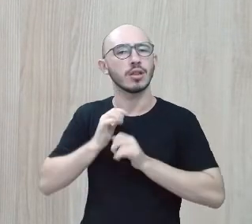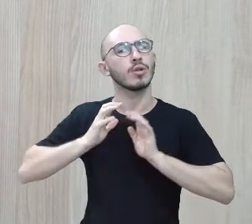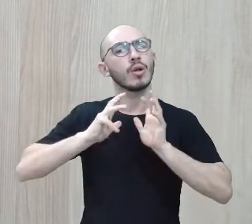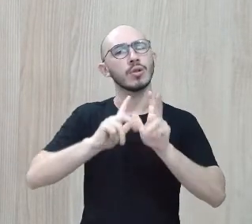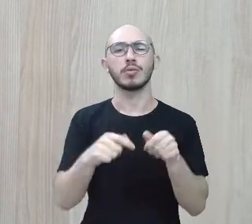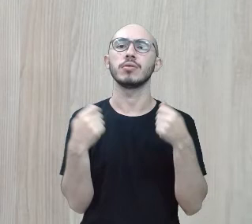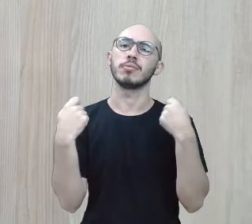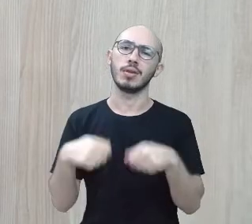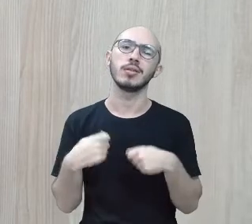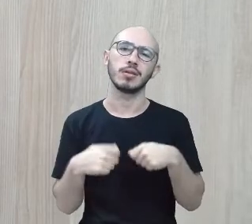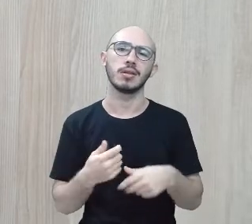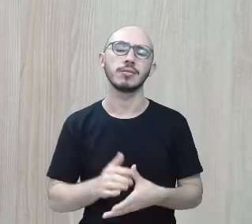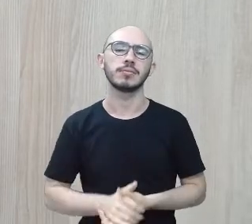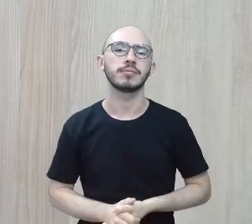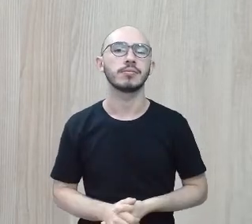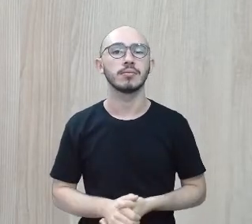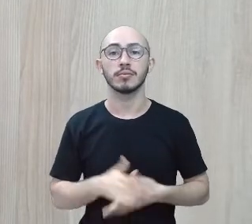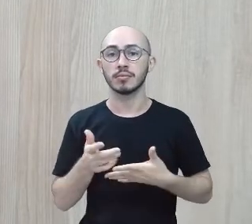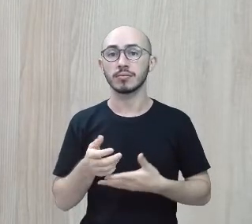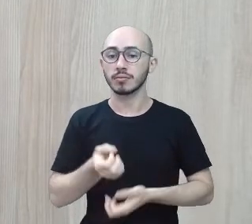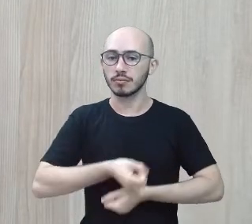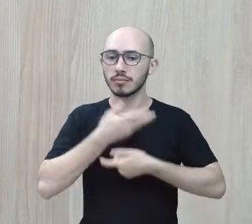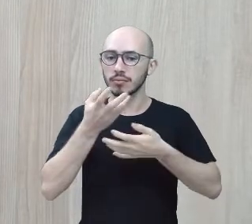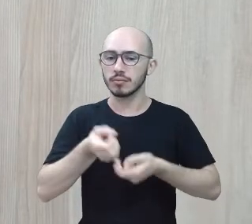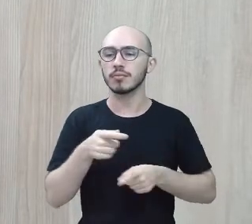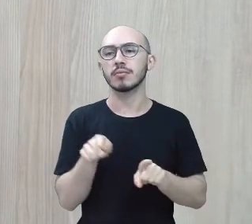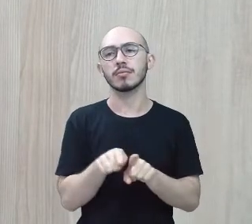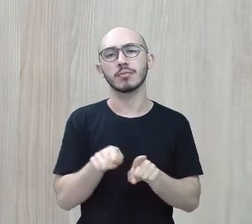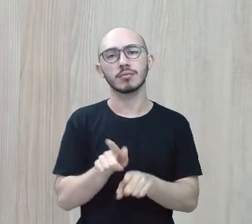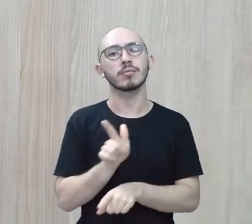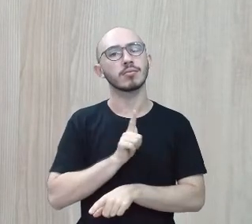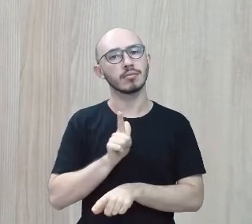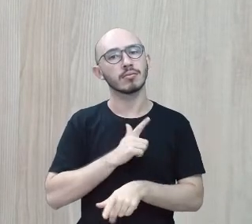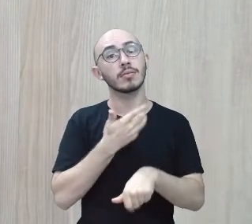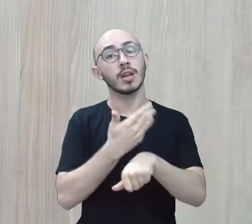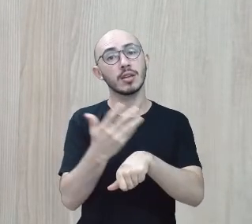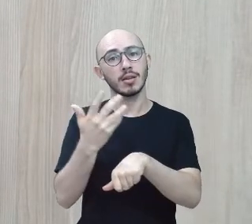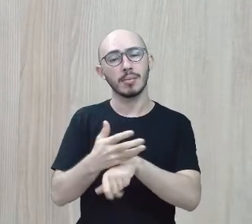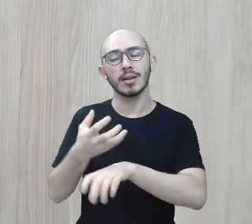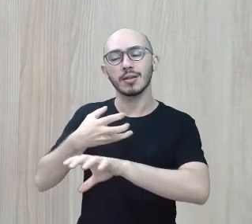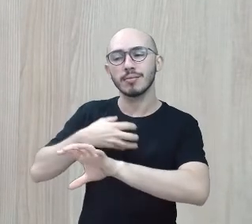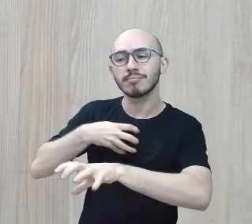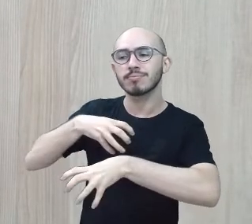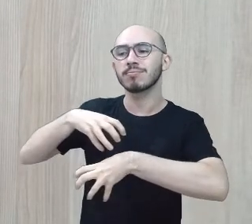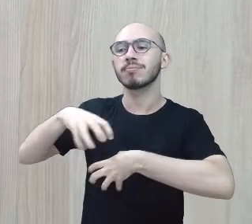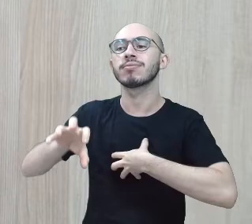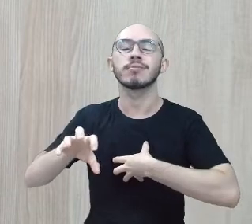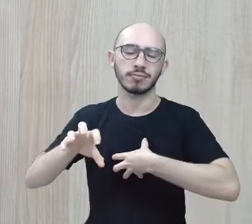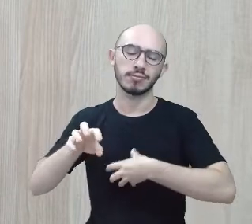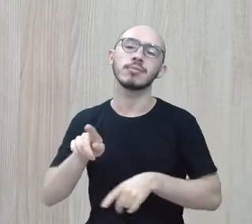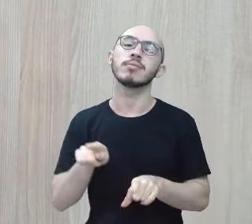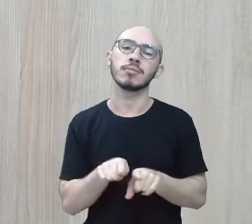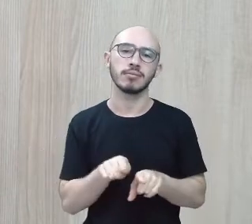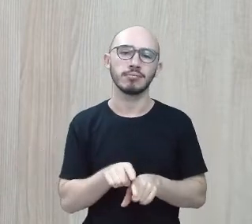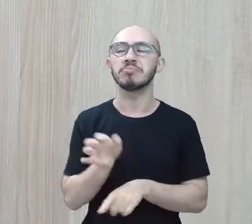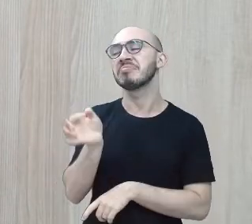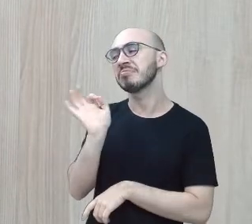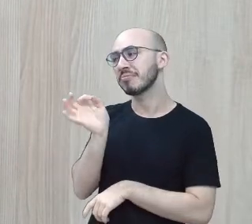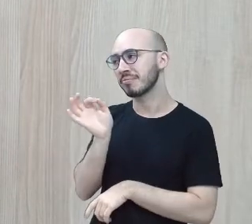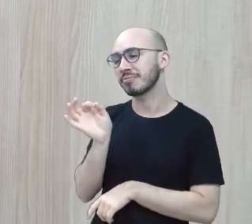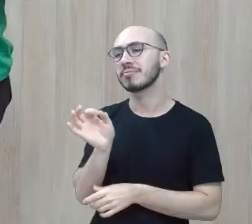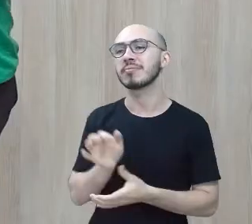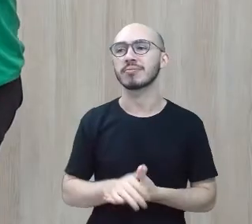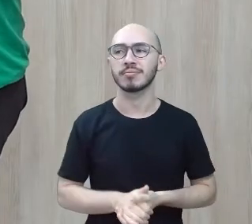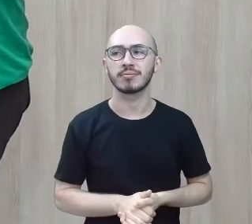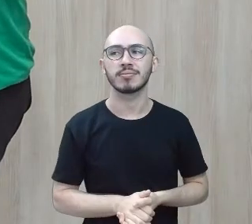Então, a poesia, ela também traz esse exercício de empatia com o outro, tá certo? Muito bom.